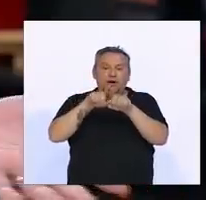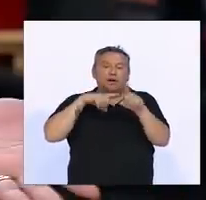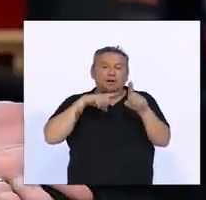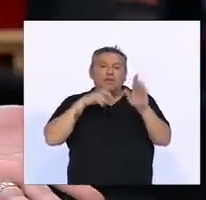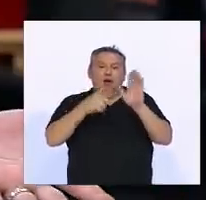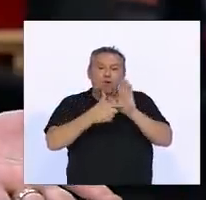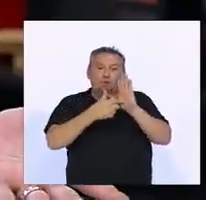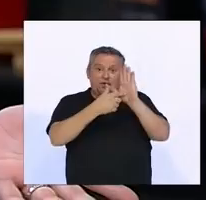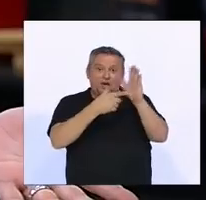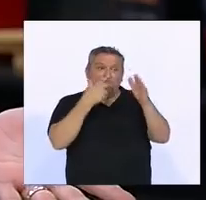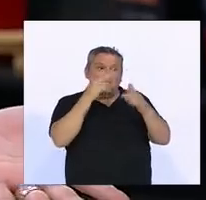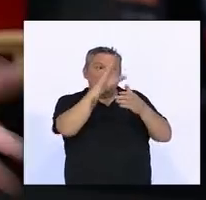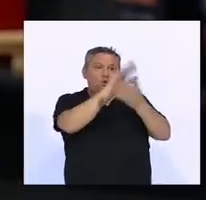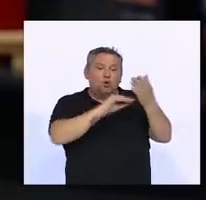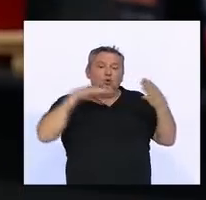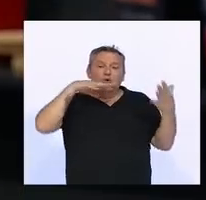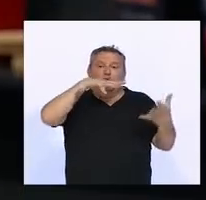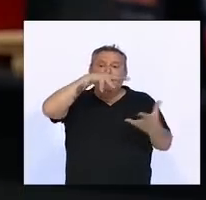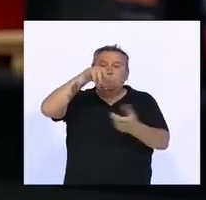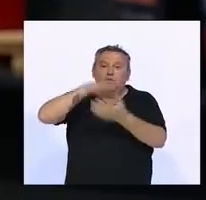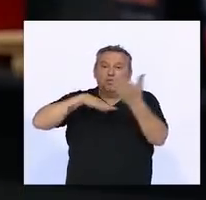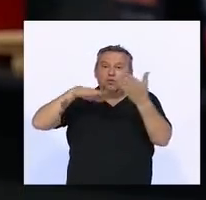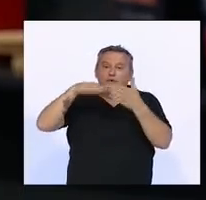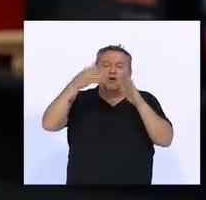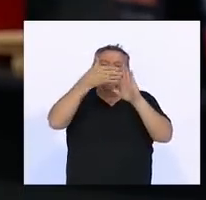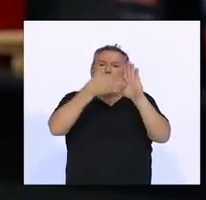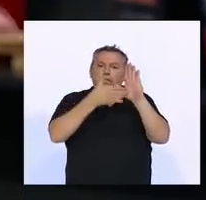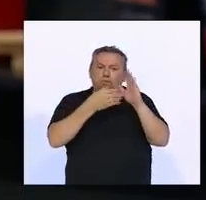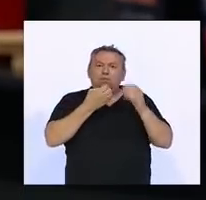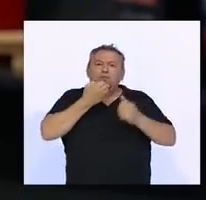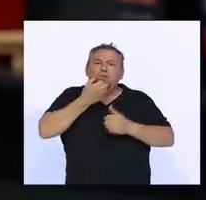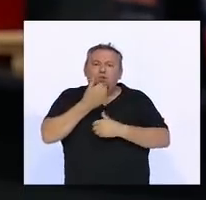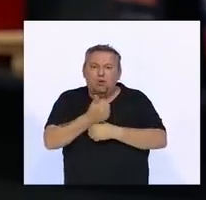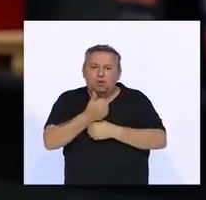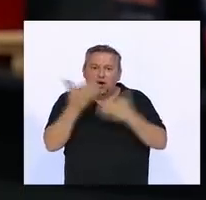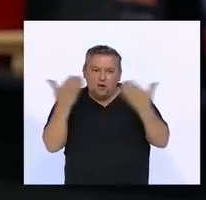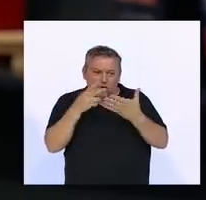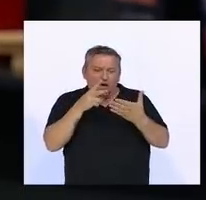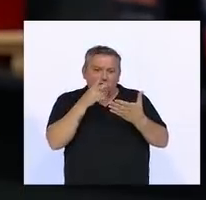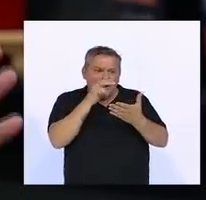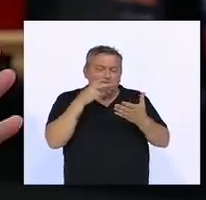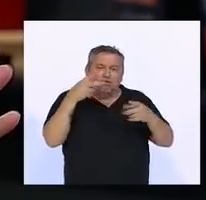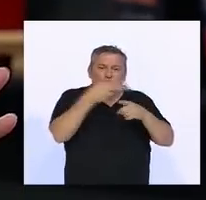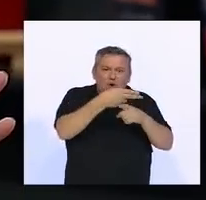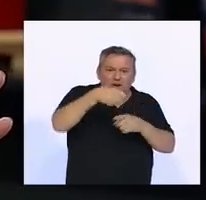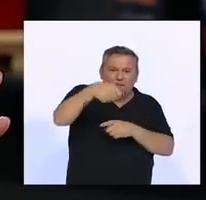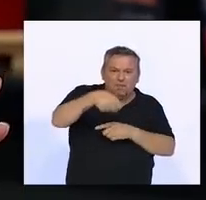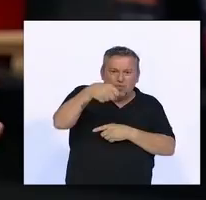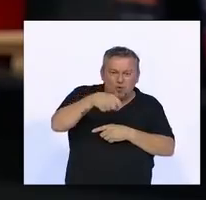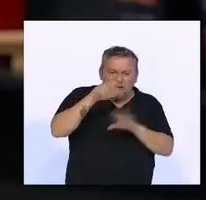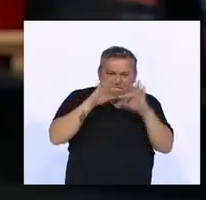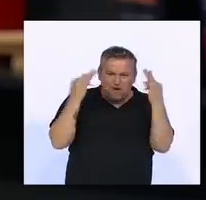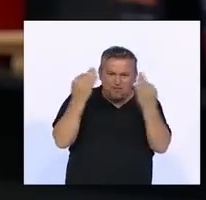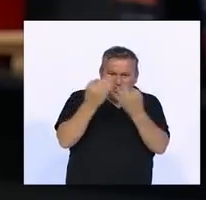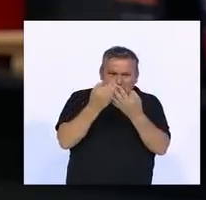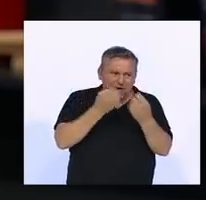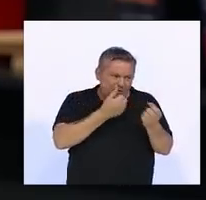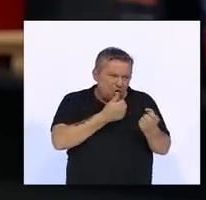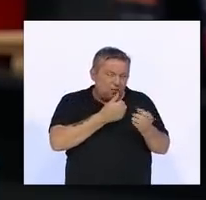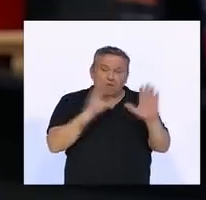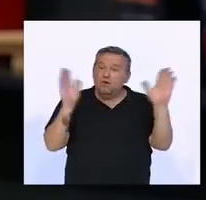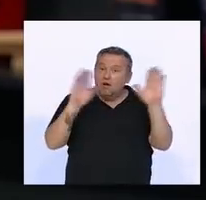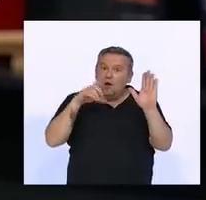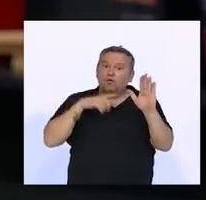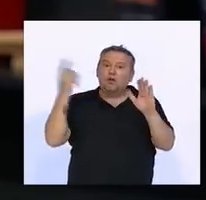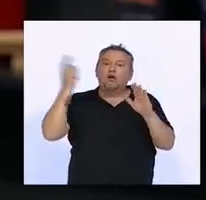configurado ou copiado mundialmente, que é um programa eficaz. Agora nós vamos acabar com o Bolsa Família? Ah, mas só o Bolsa Família está bom? Não. Nós temos